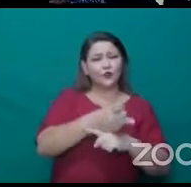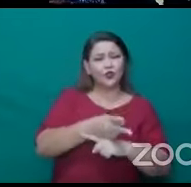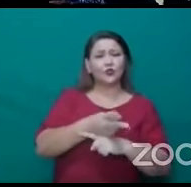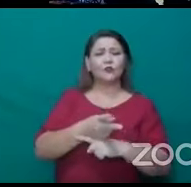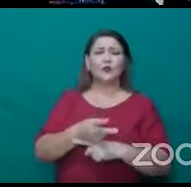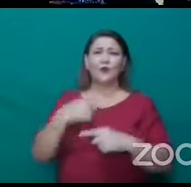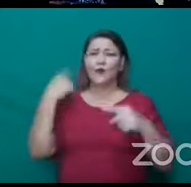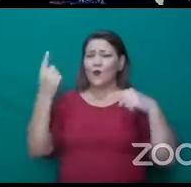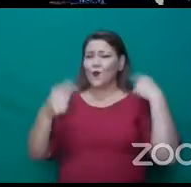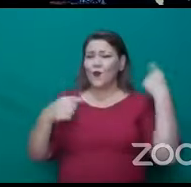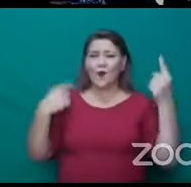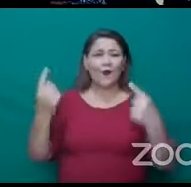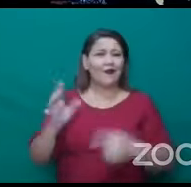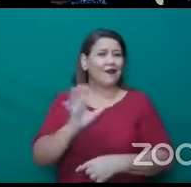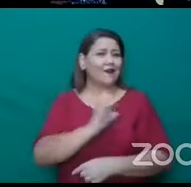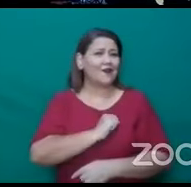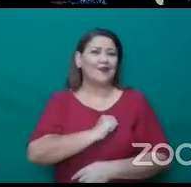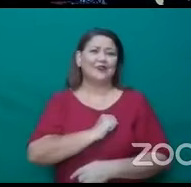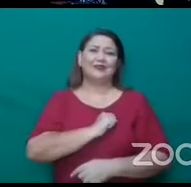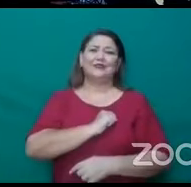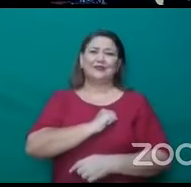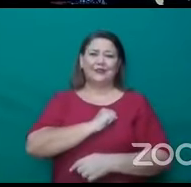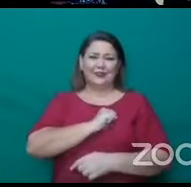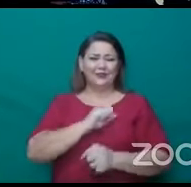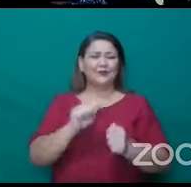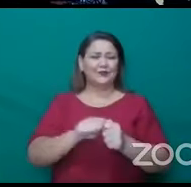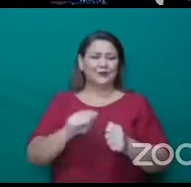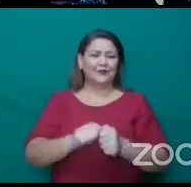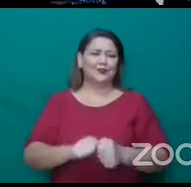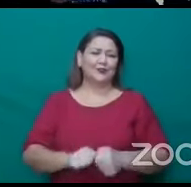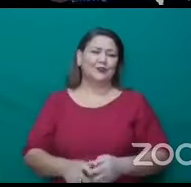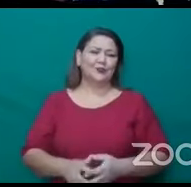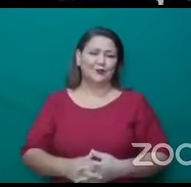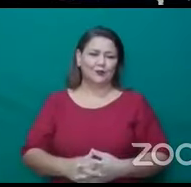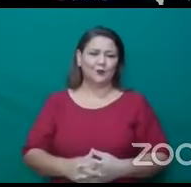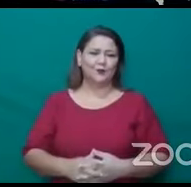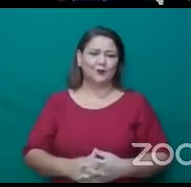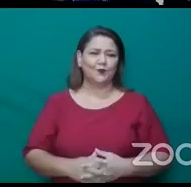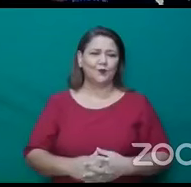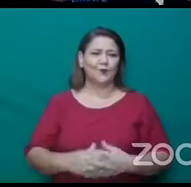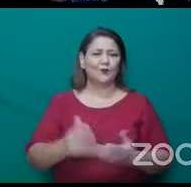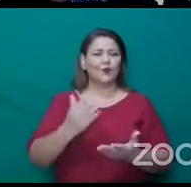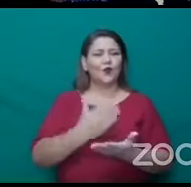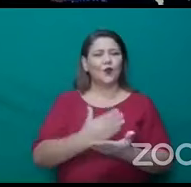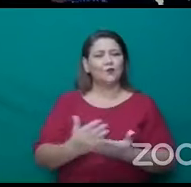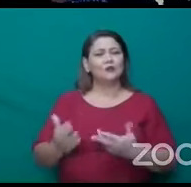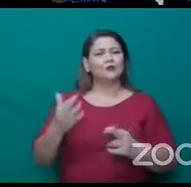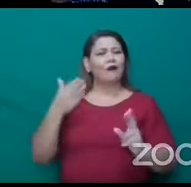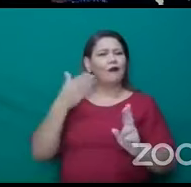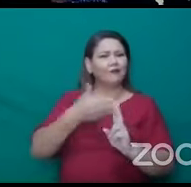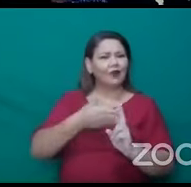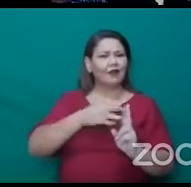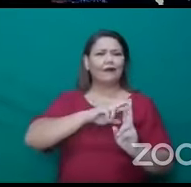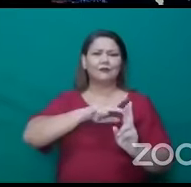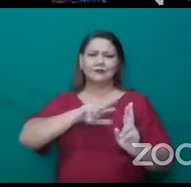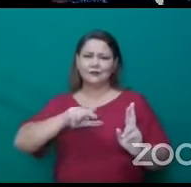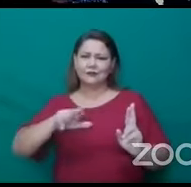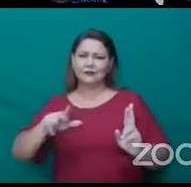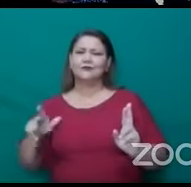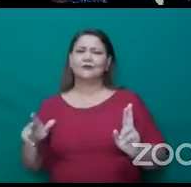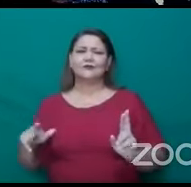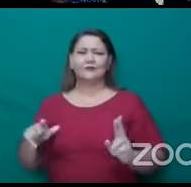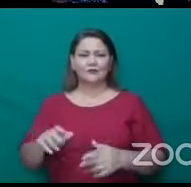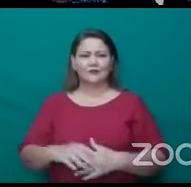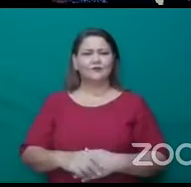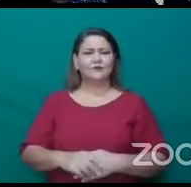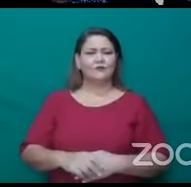sabe? A gente gosta muito do que a gente fez. E daí começou a vir várias referências, não só, igual eu falei, a gente